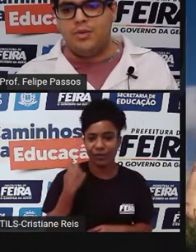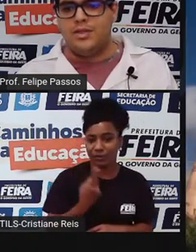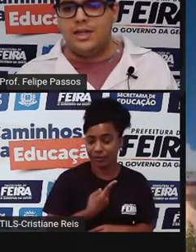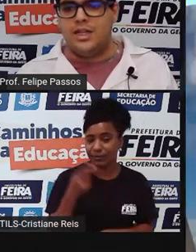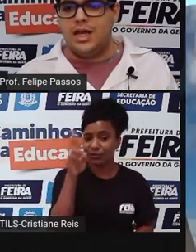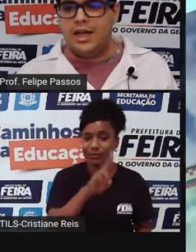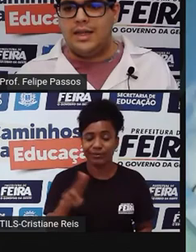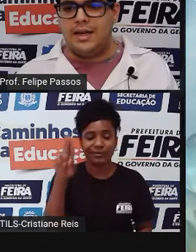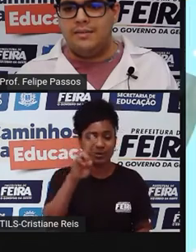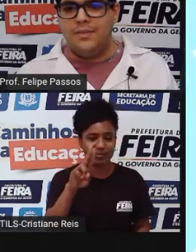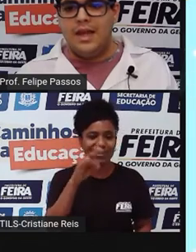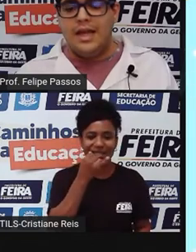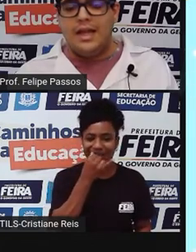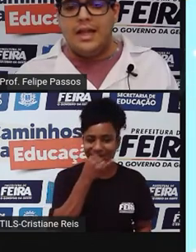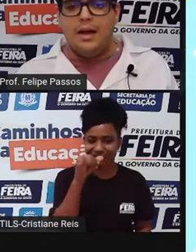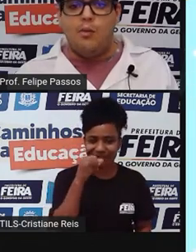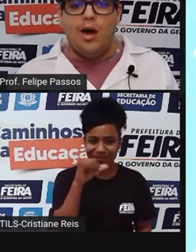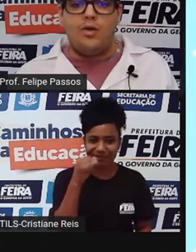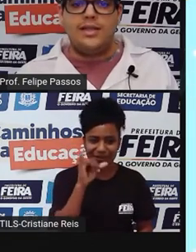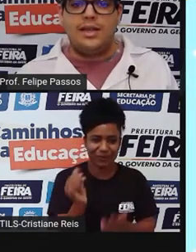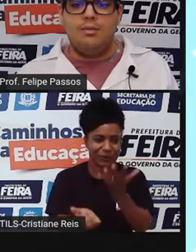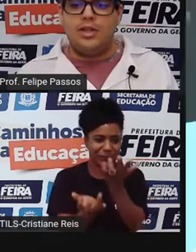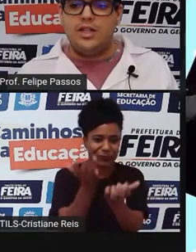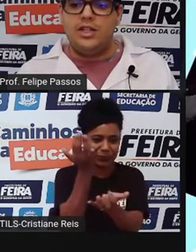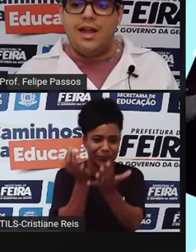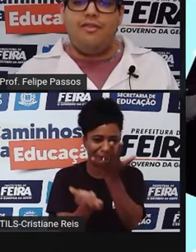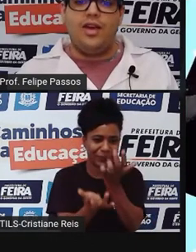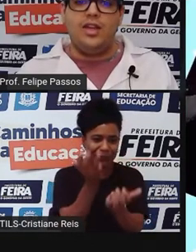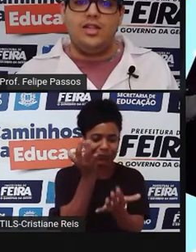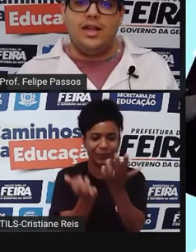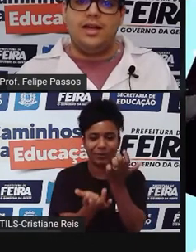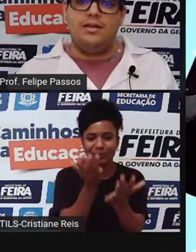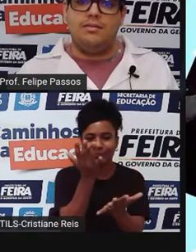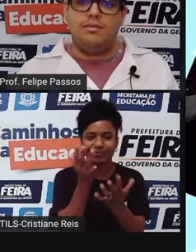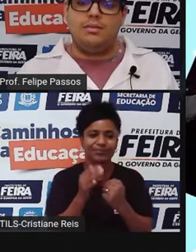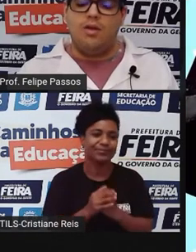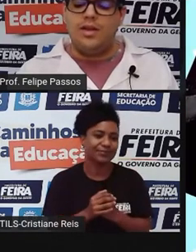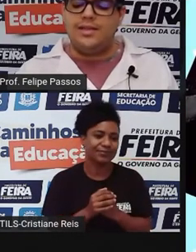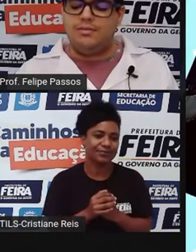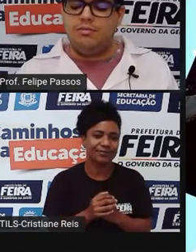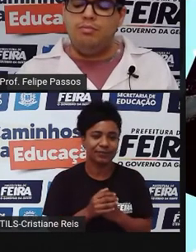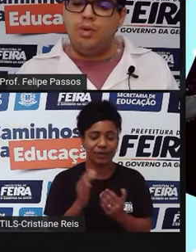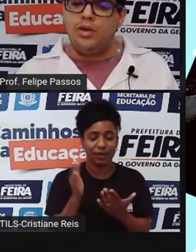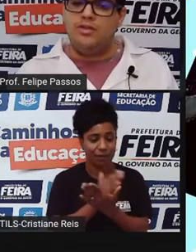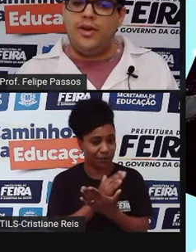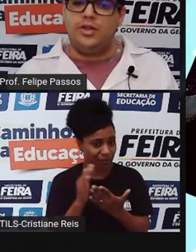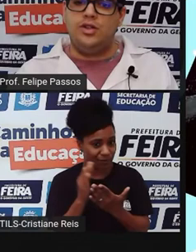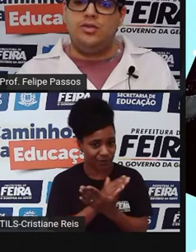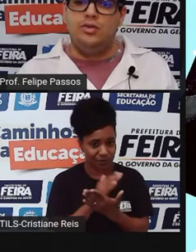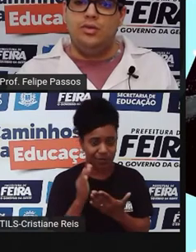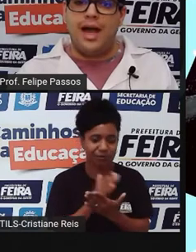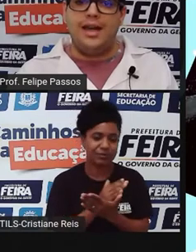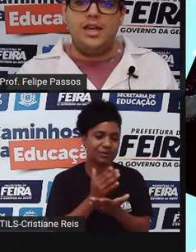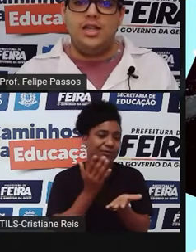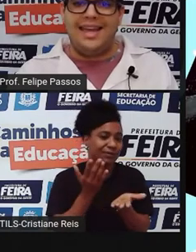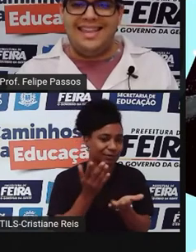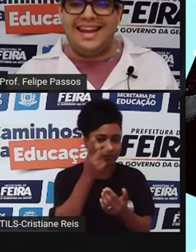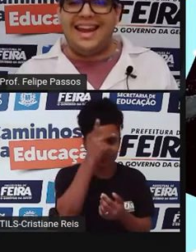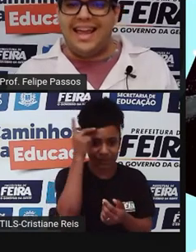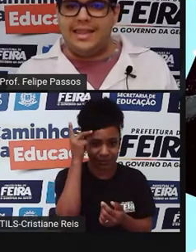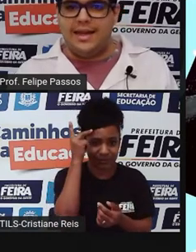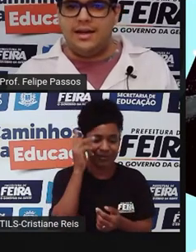para produzir energia elétrica. Uma coisa que muita gente defende, né? Talvez um pouquinho de falta de estudo, a